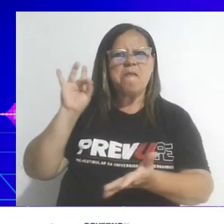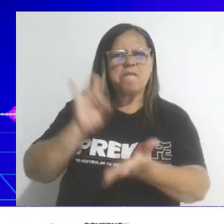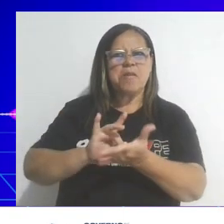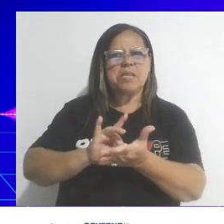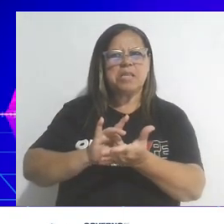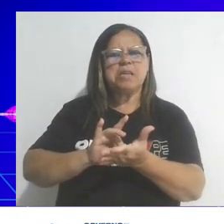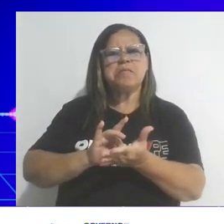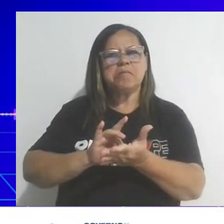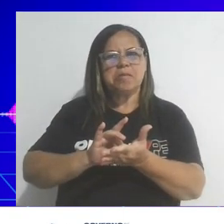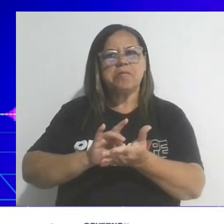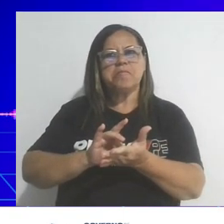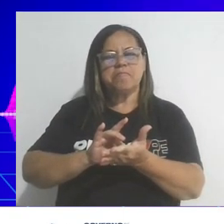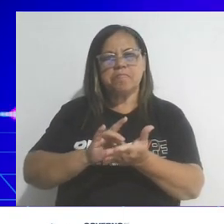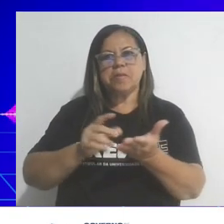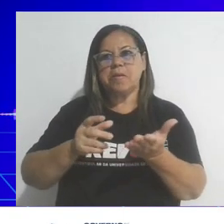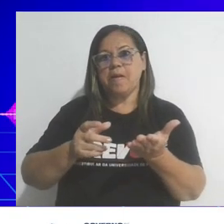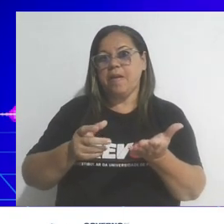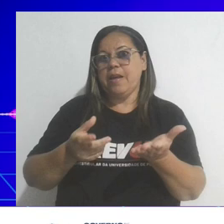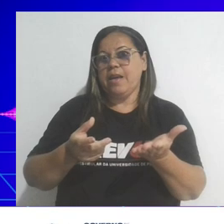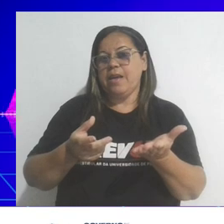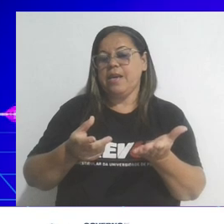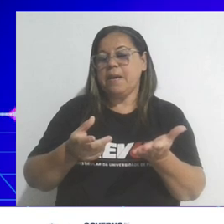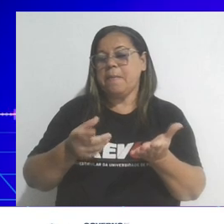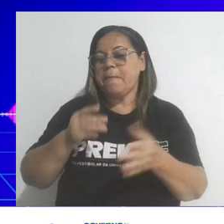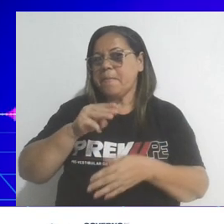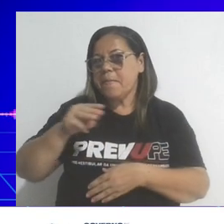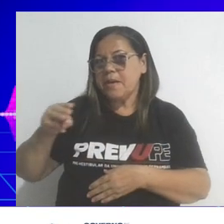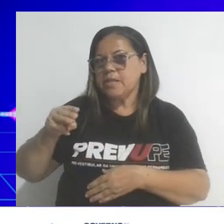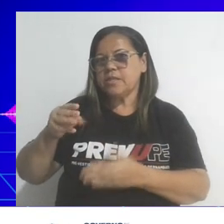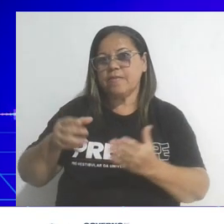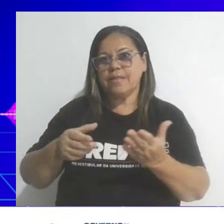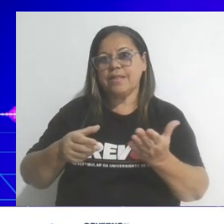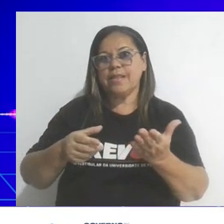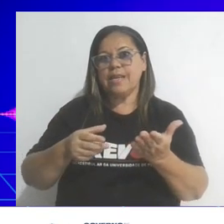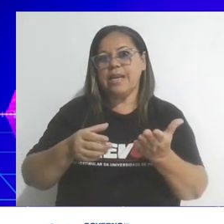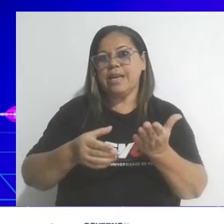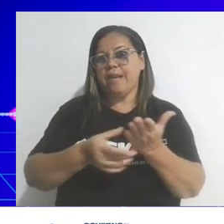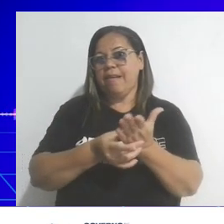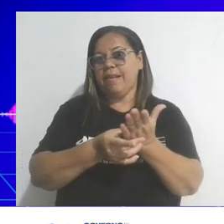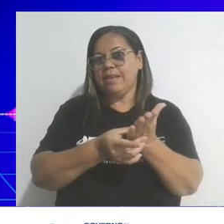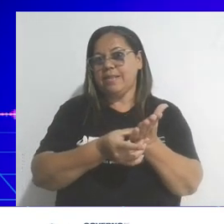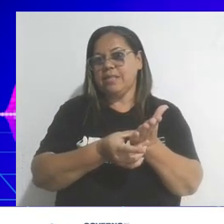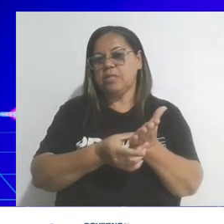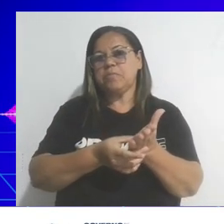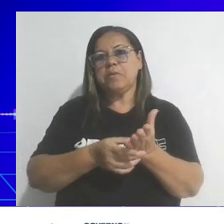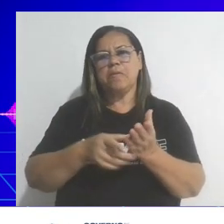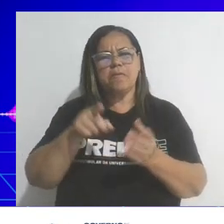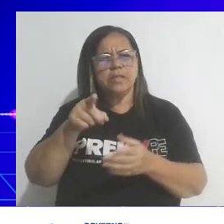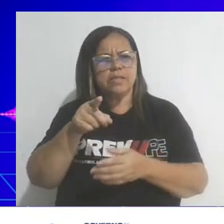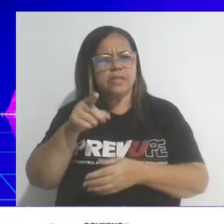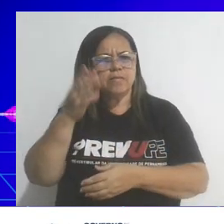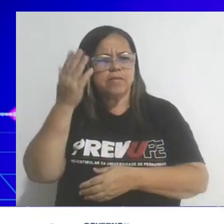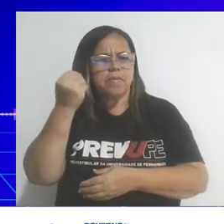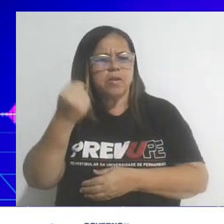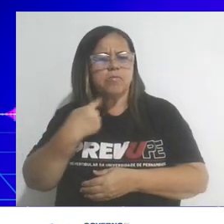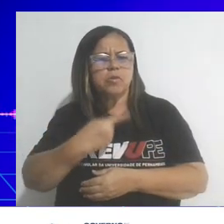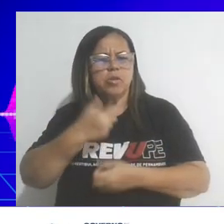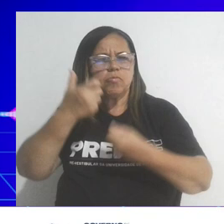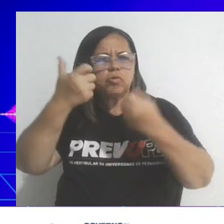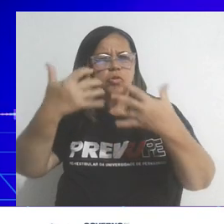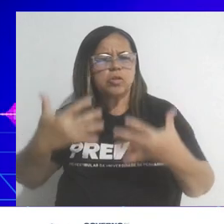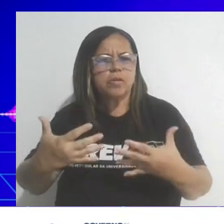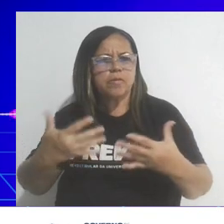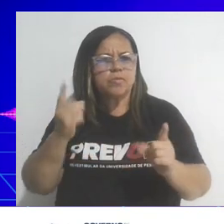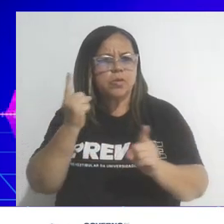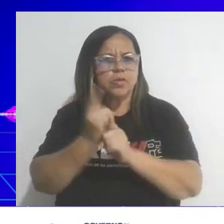verdadeiro mestre no realismo da literatura brasileira e vocês tem alguma sugestão de autor ou obra que querem que a gente desbrave aqui